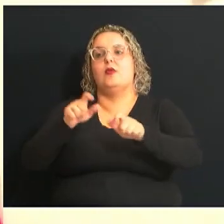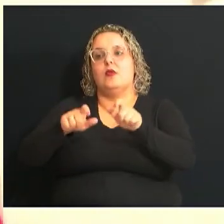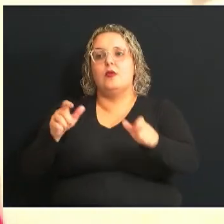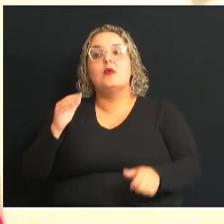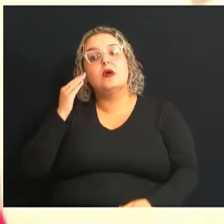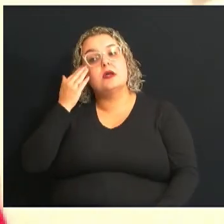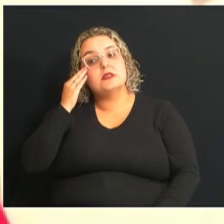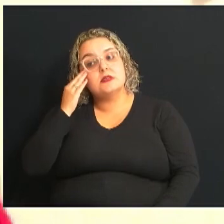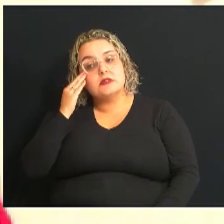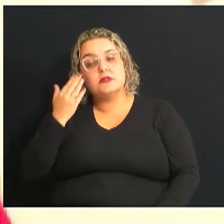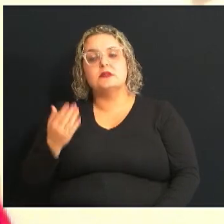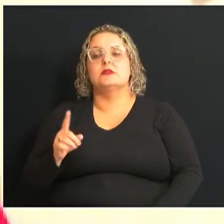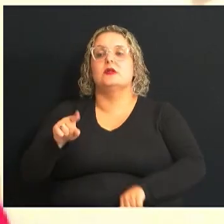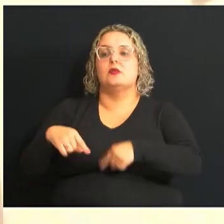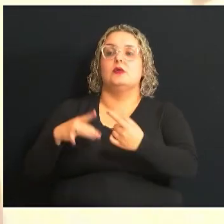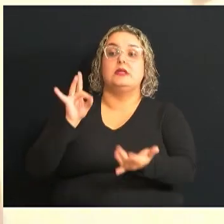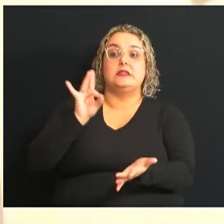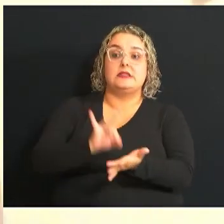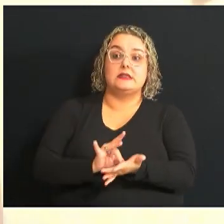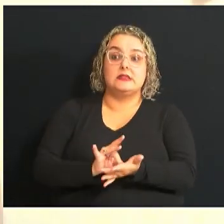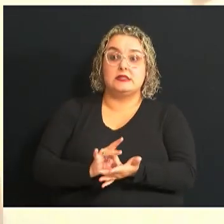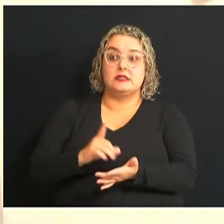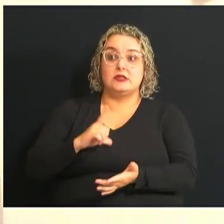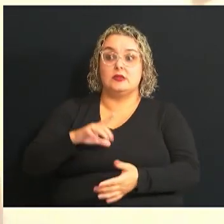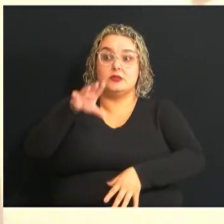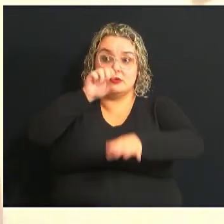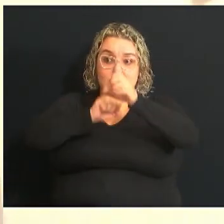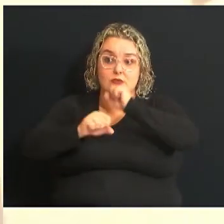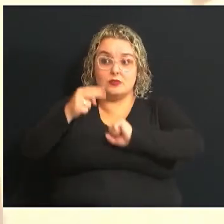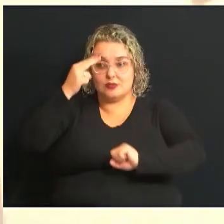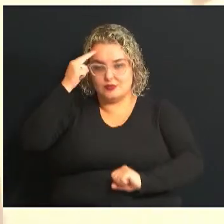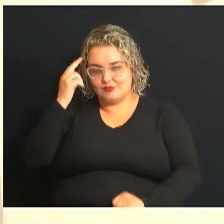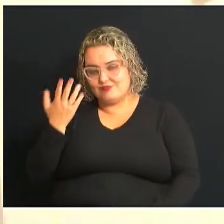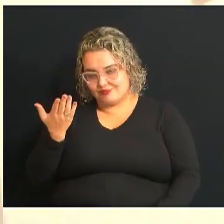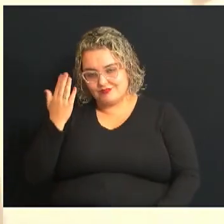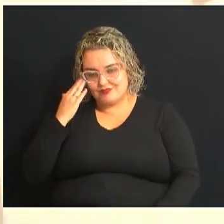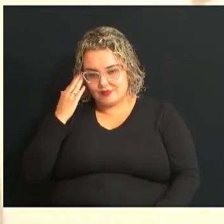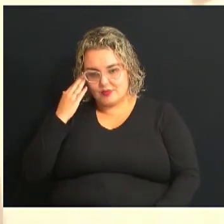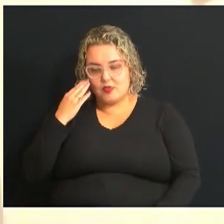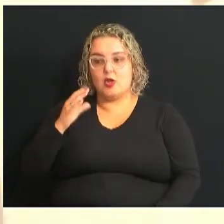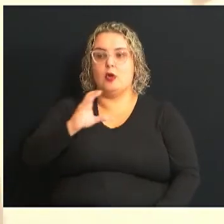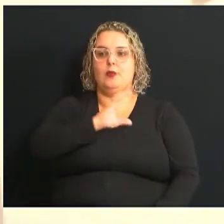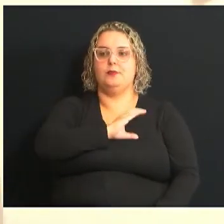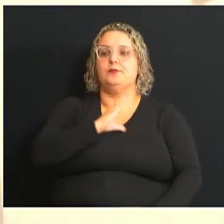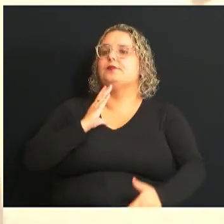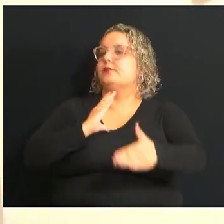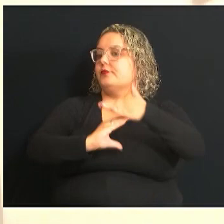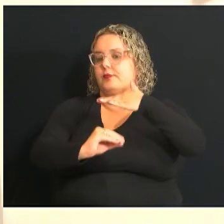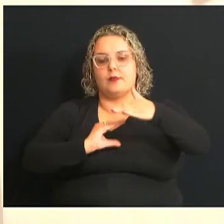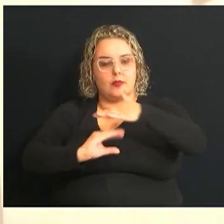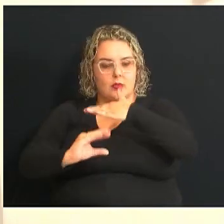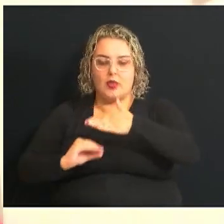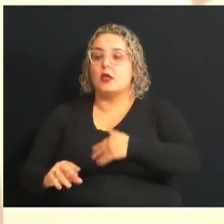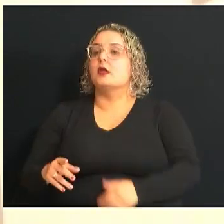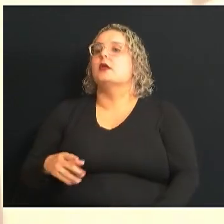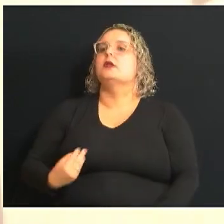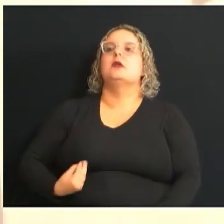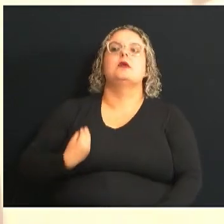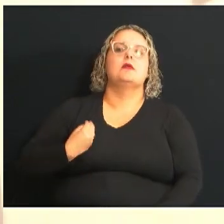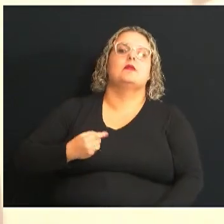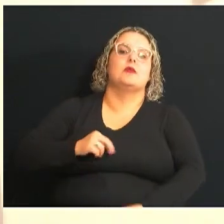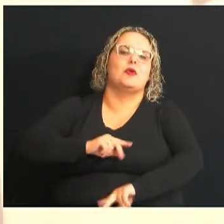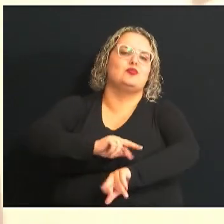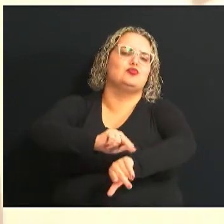outras realidades, eu tenho aprendido, sabe, Gabriel, o Canadá é um país de imigrantes, né? Então, a gente vive aqui uma